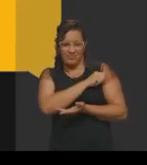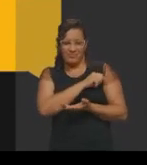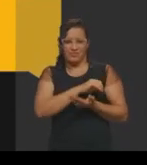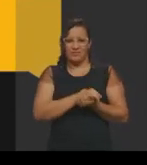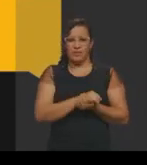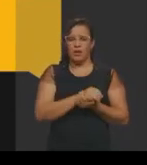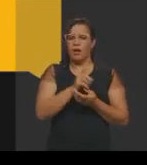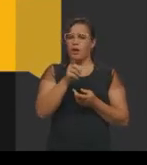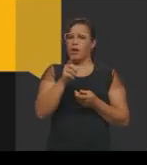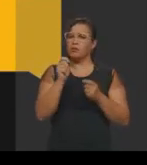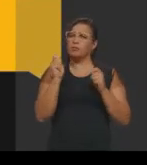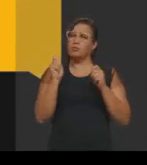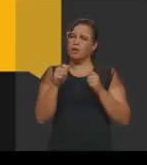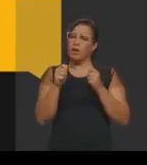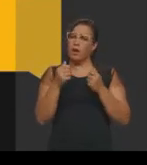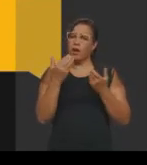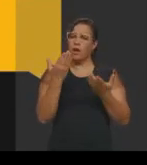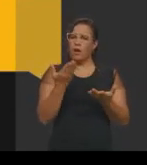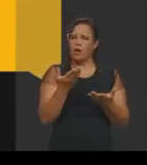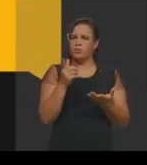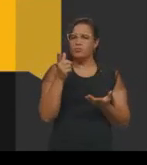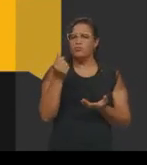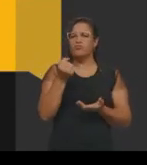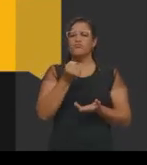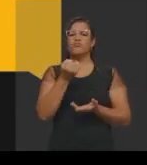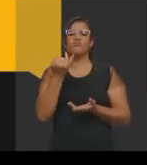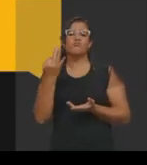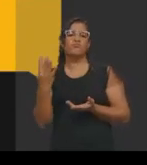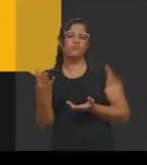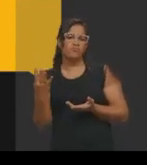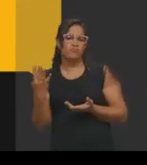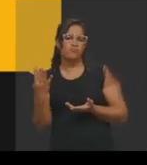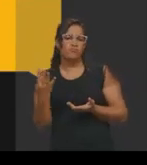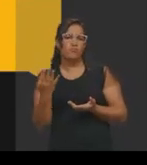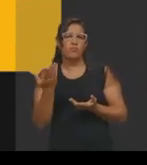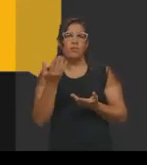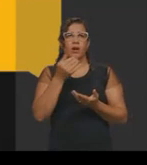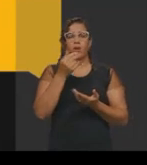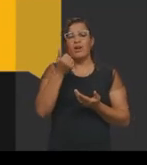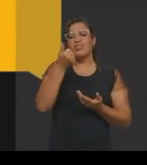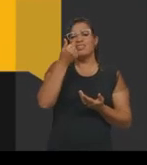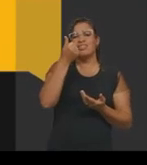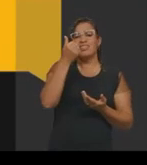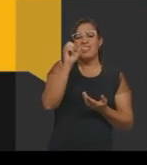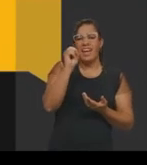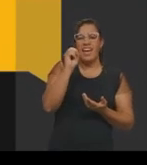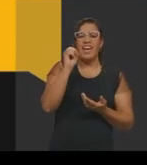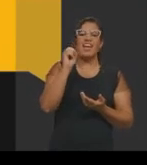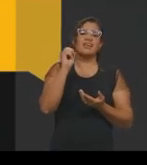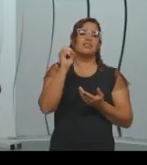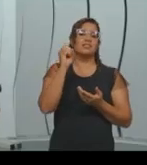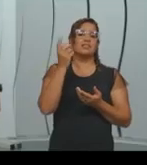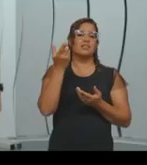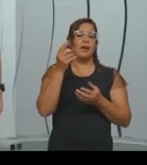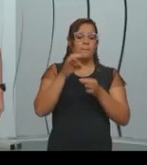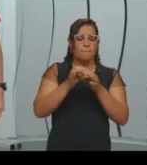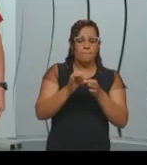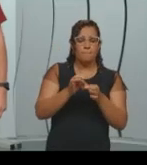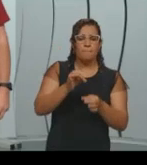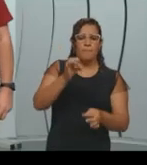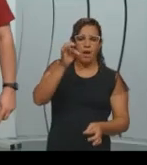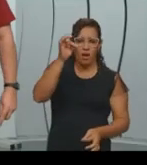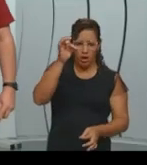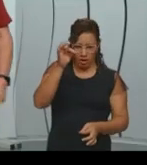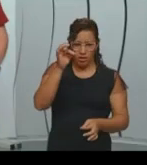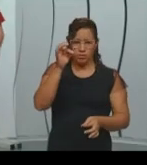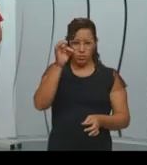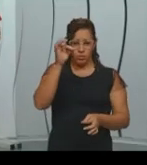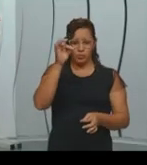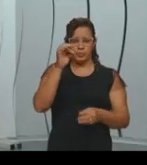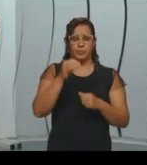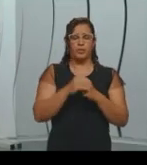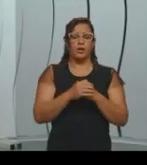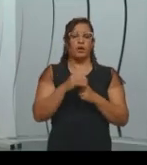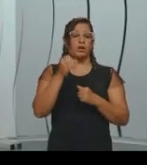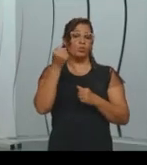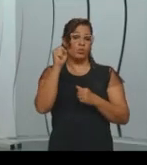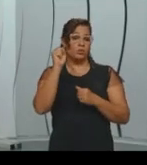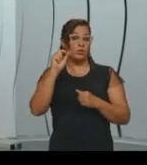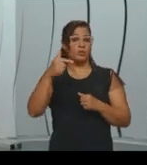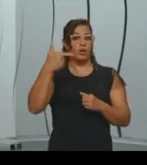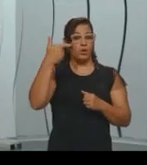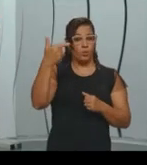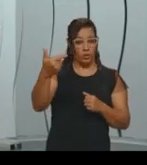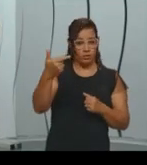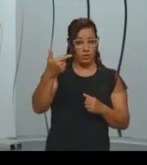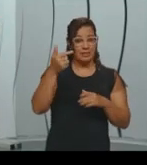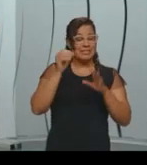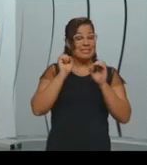pode considerar esse valor igual a 10 metros por segundo ao quadrado, a não ser, claro, que o exercício